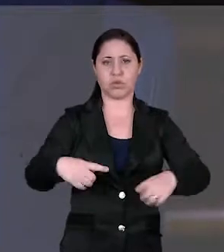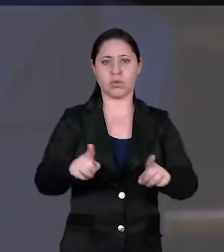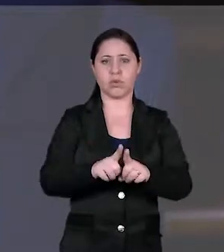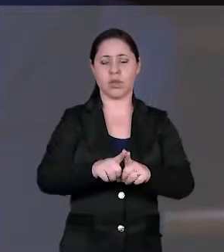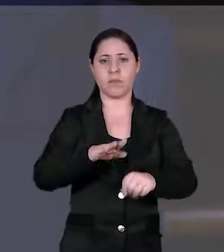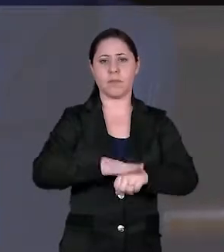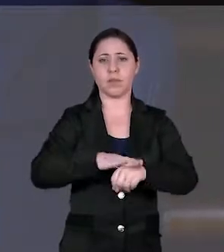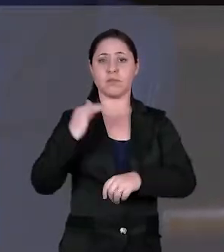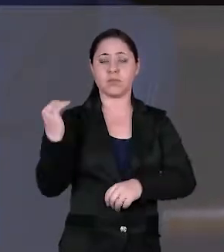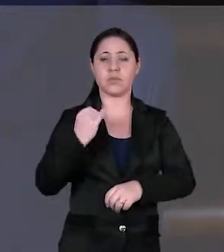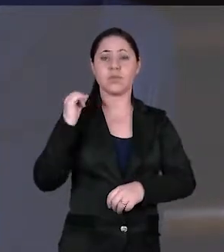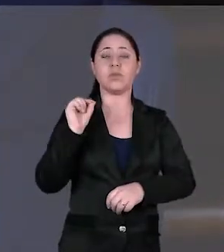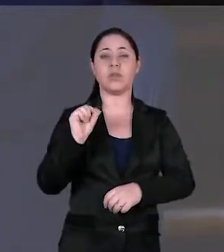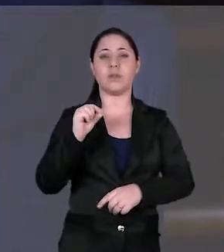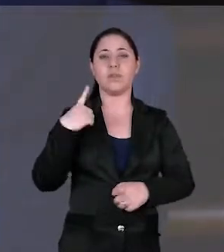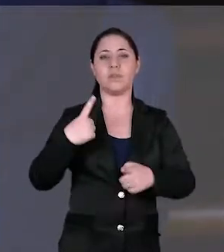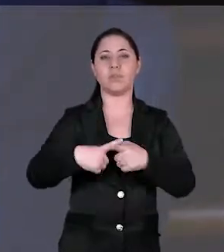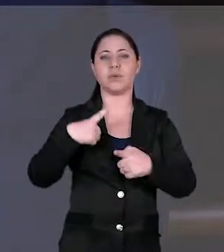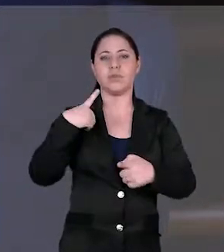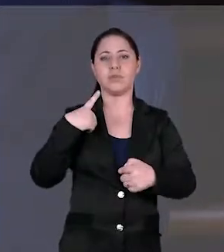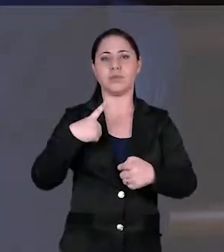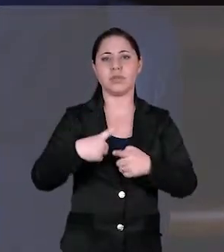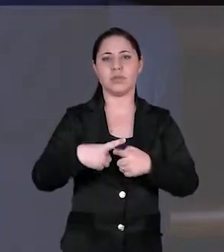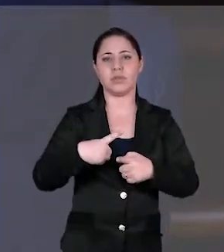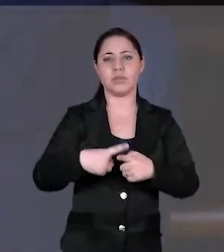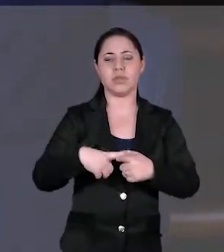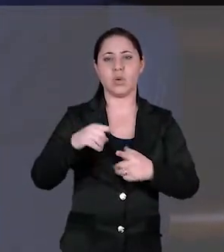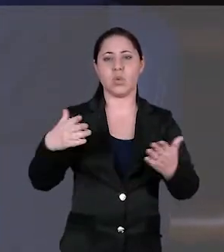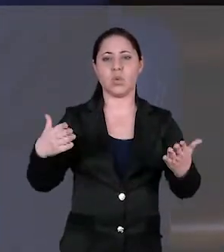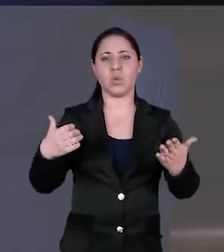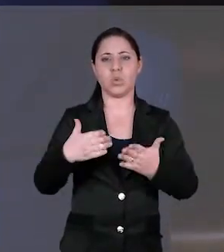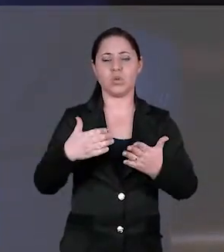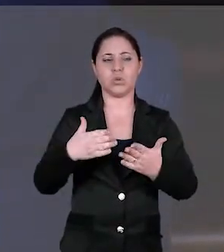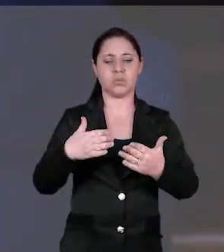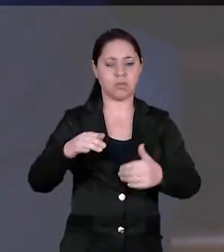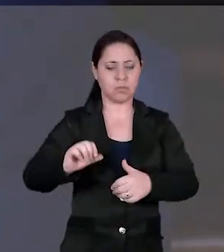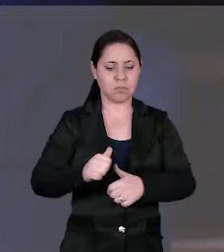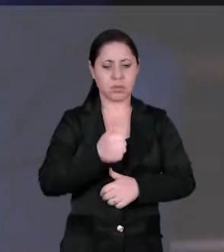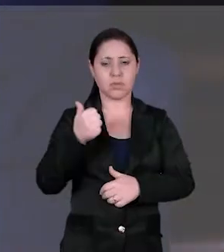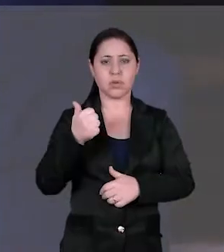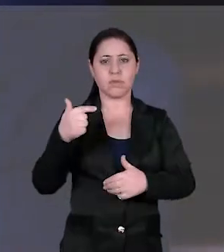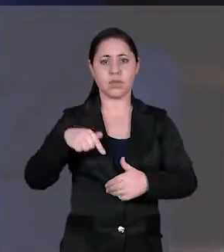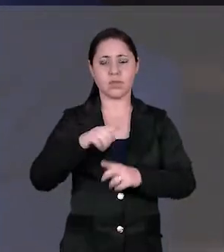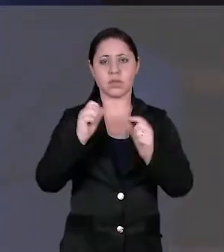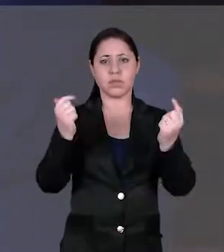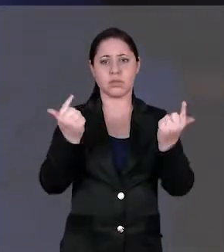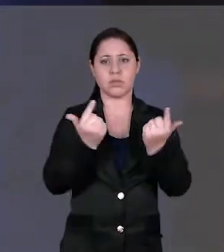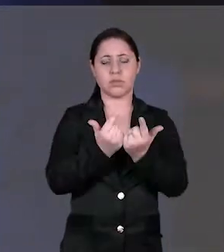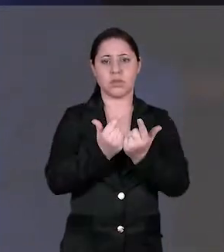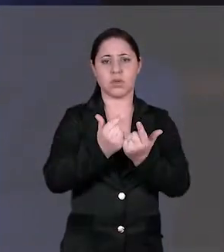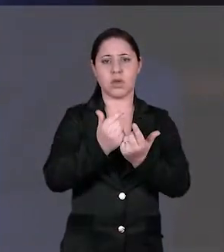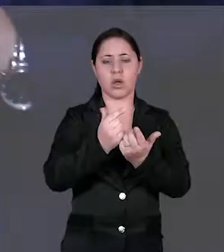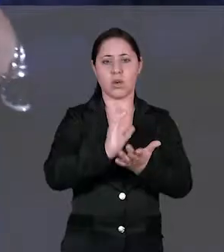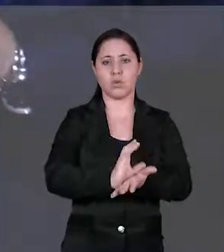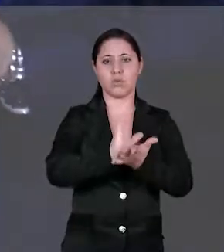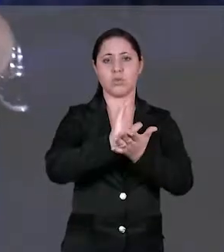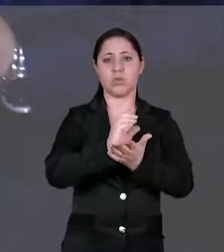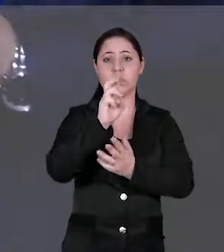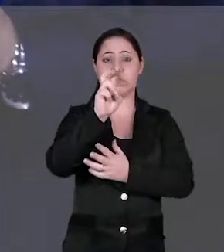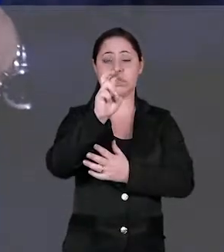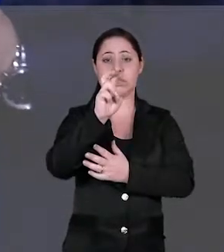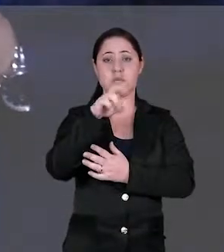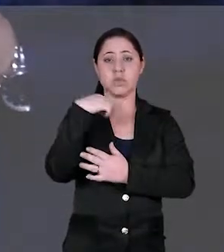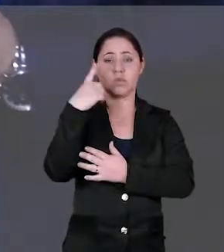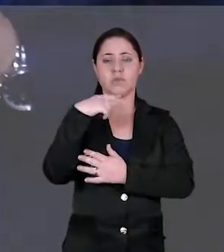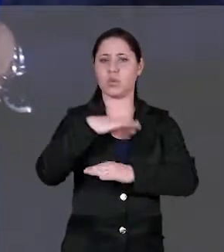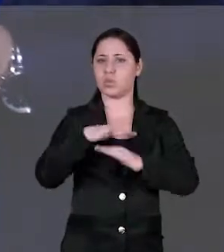poder fazer as discussões e principalmente porque hoje, acho que pela primeira vez aqui na